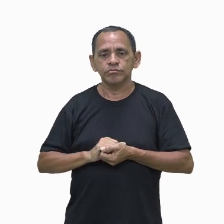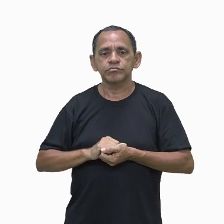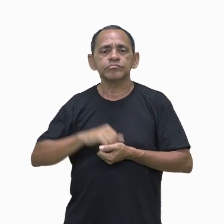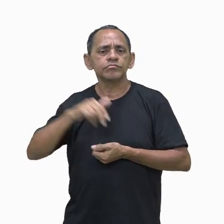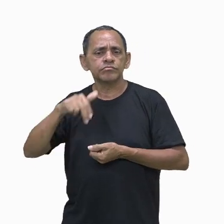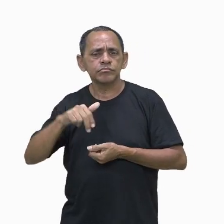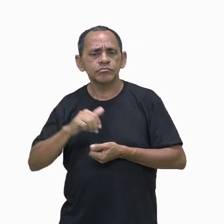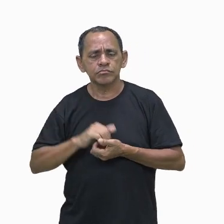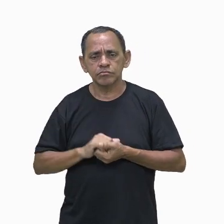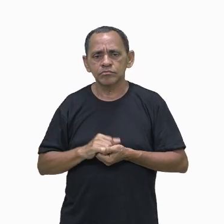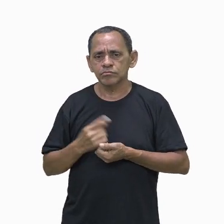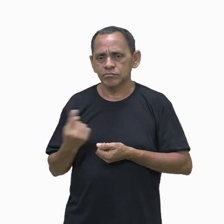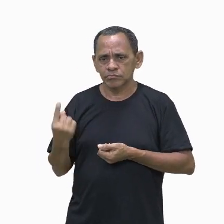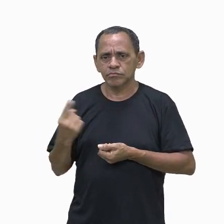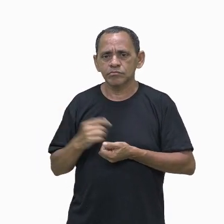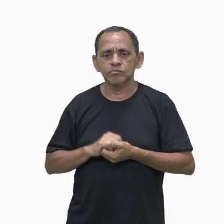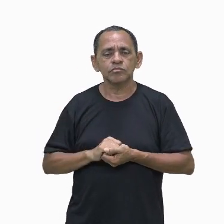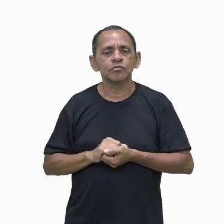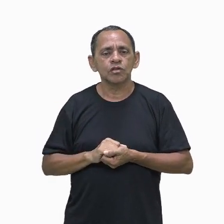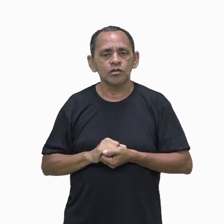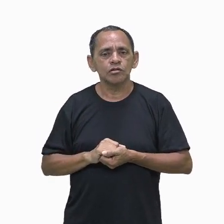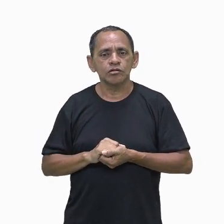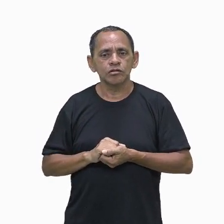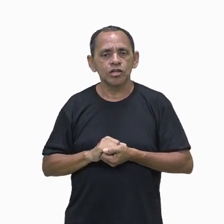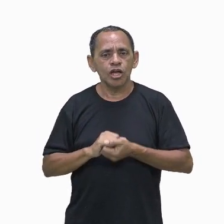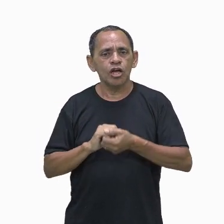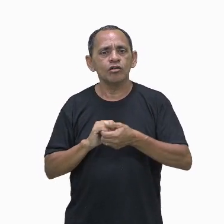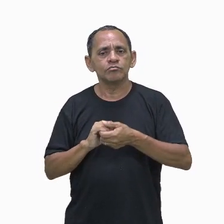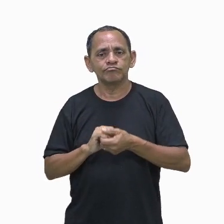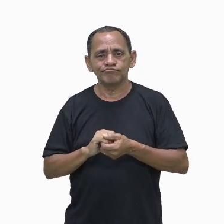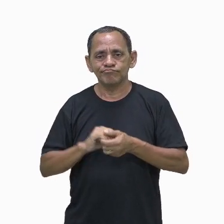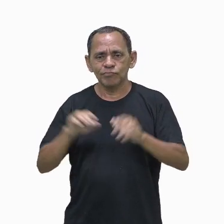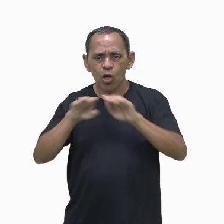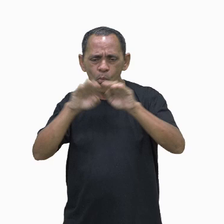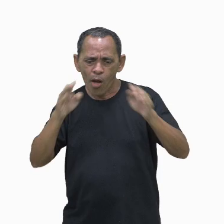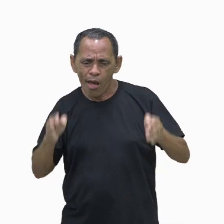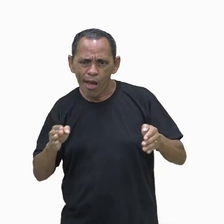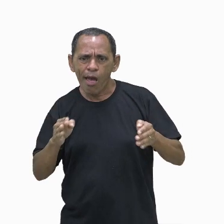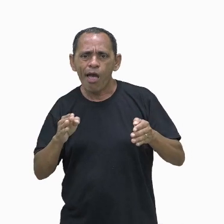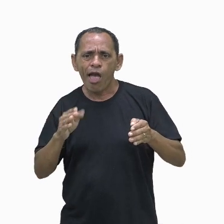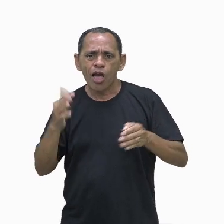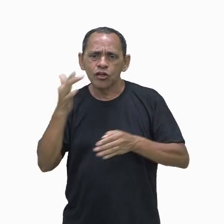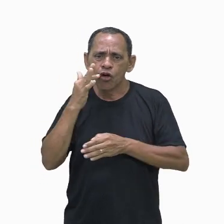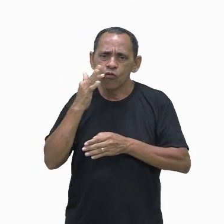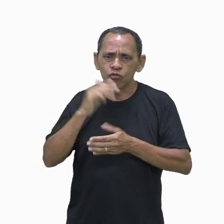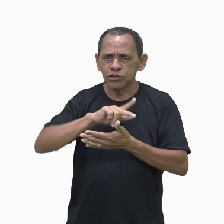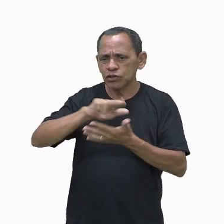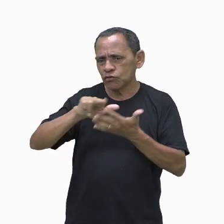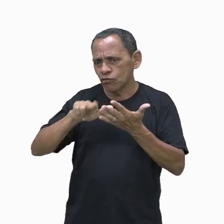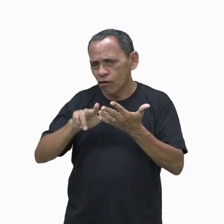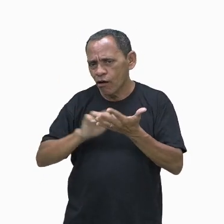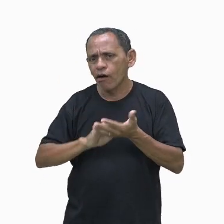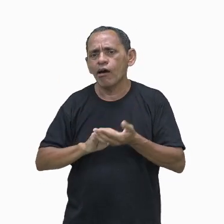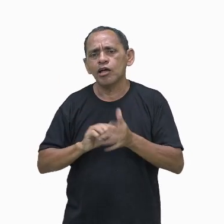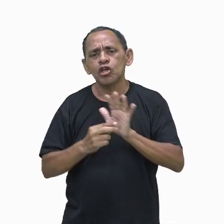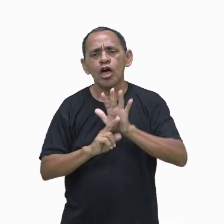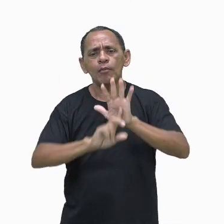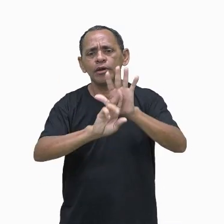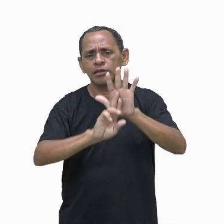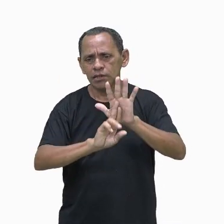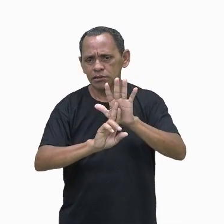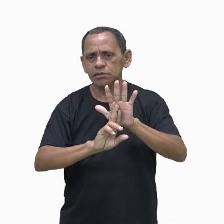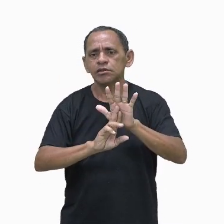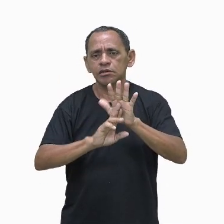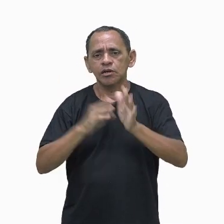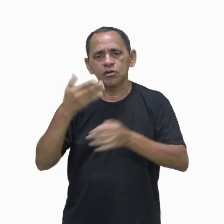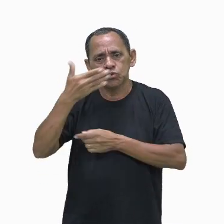de uma banquinha de frutas, né? Essa aí é a melhor representação dos açúcares presentes no nosso dia a